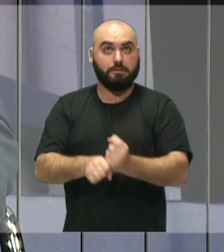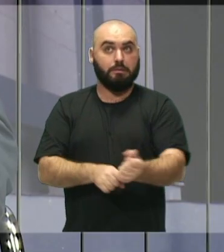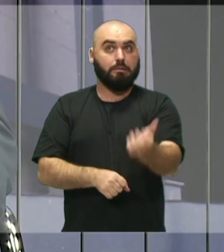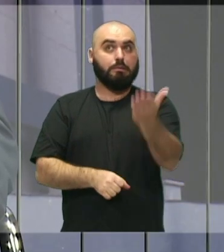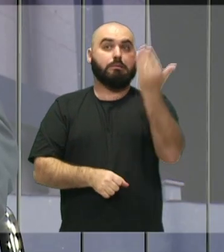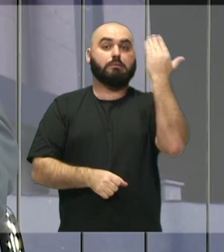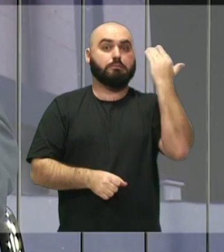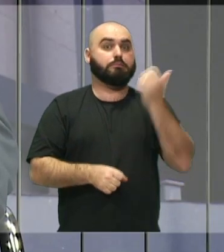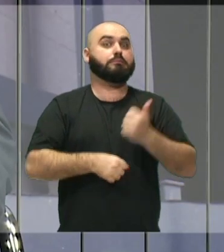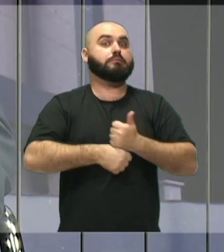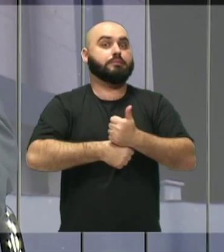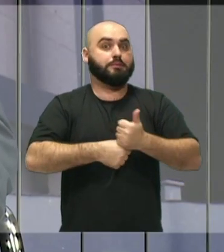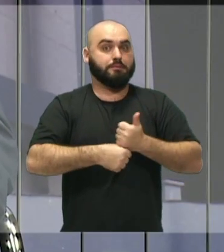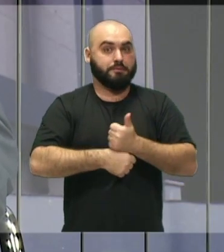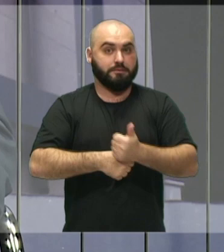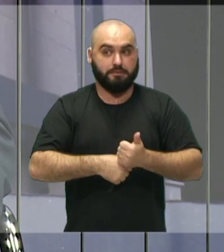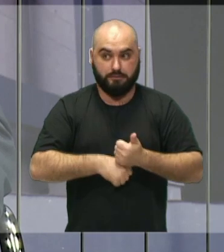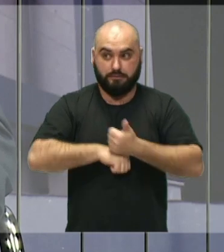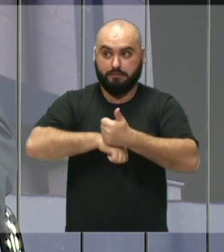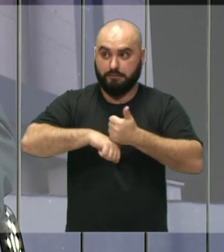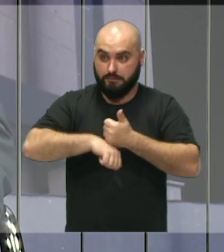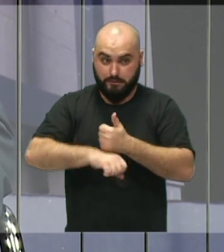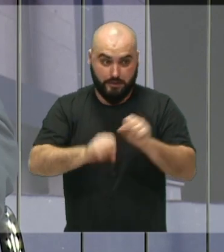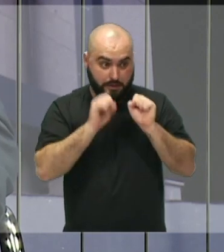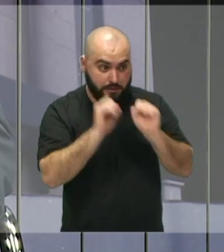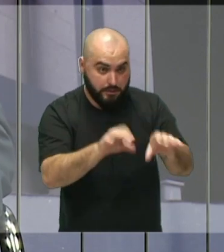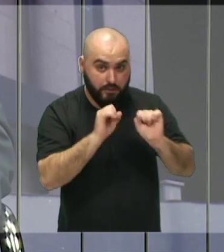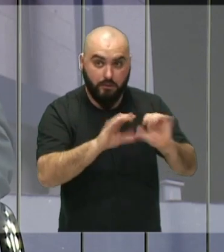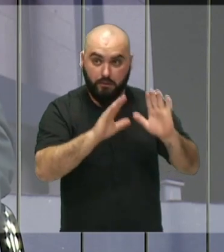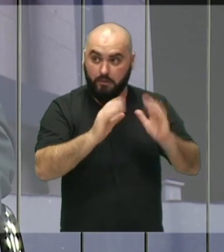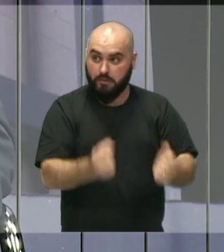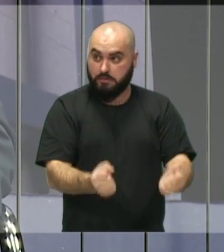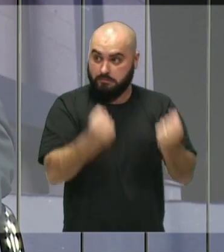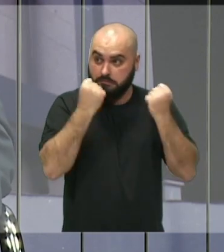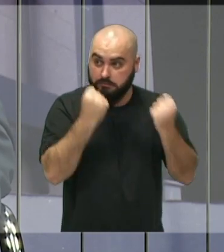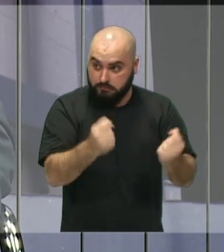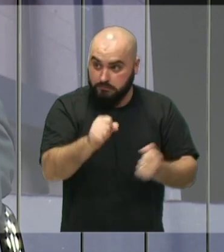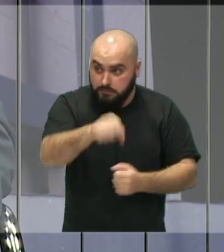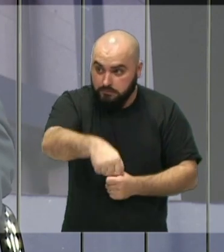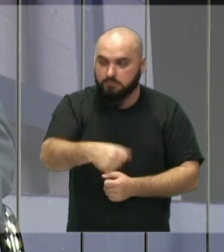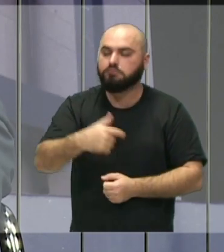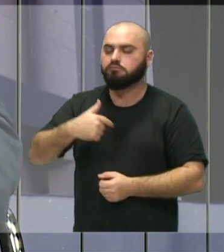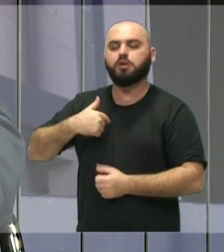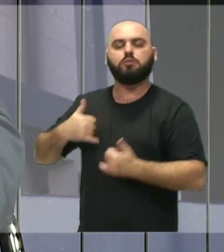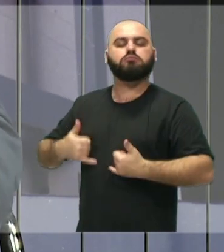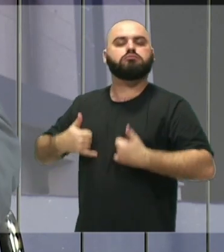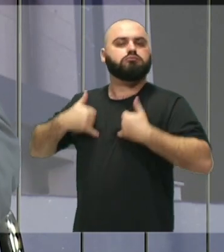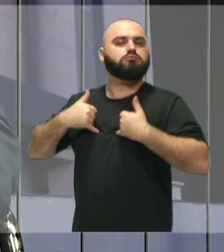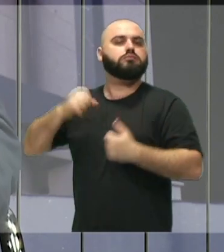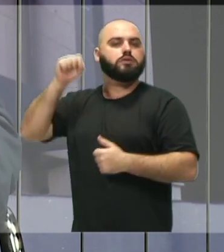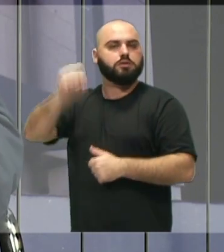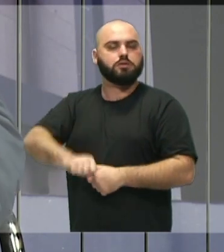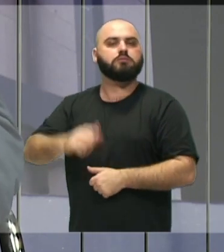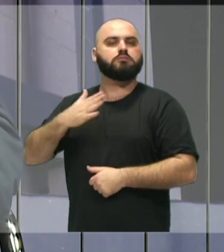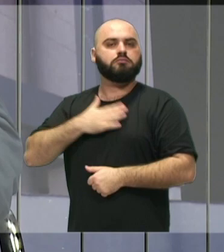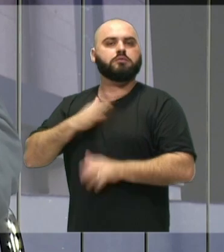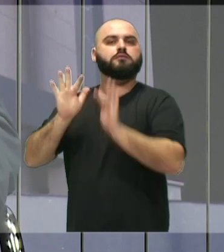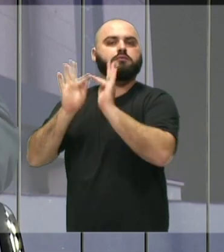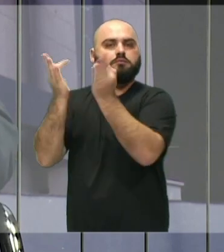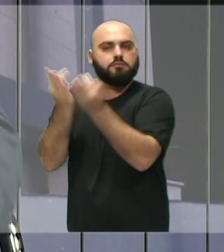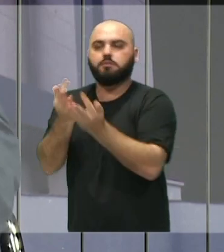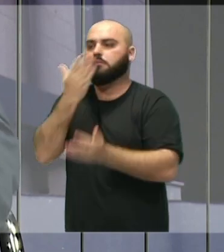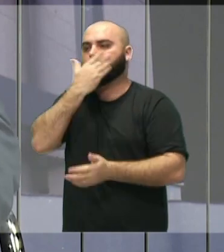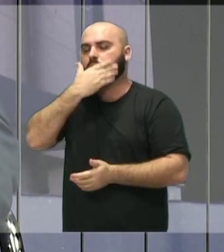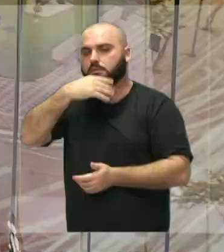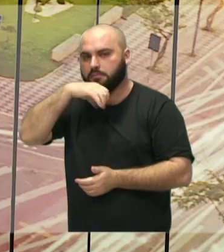uma profissão, vai dar aula de Educação Física em escola? Eu falei, sim, com muito orgulho, eu quero ser professor, seguir a carreira da minha família. O meu pai já era professor,